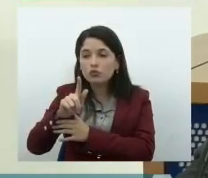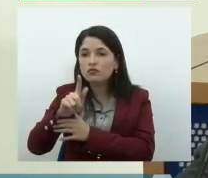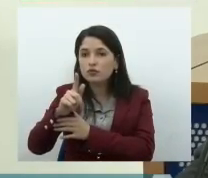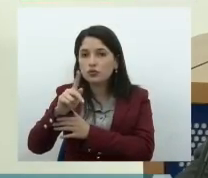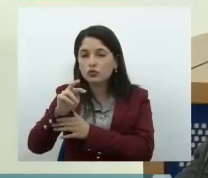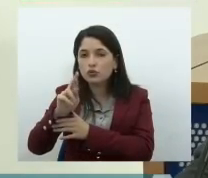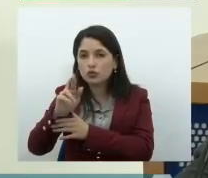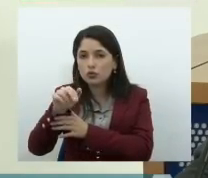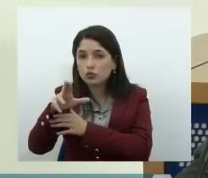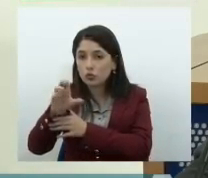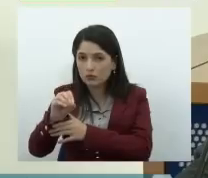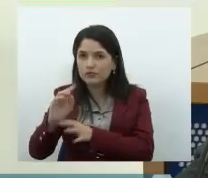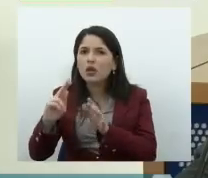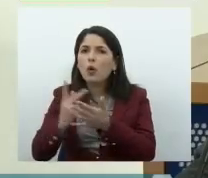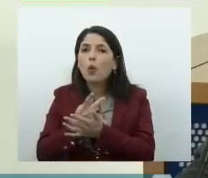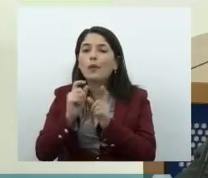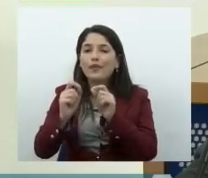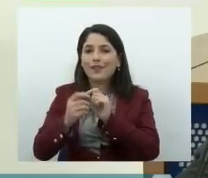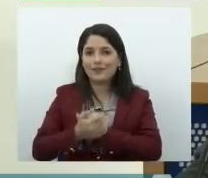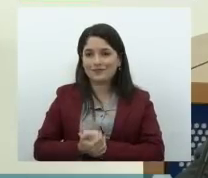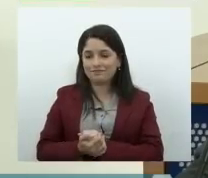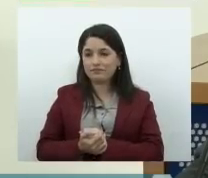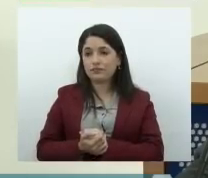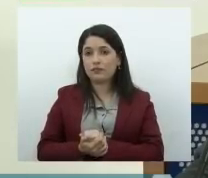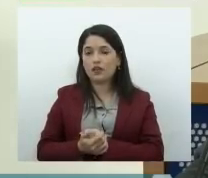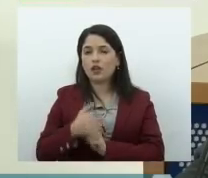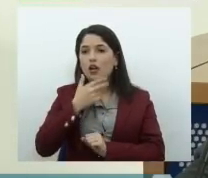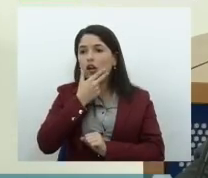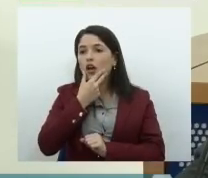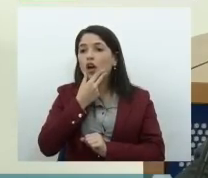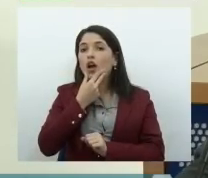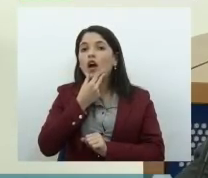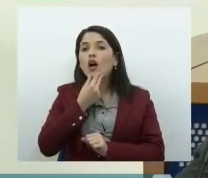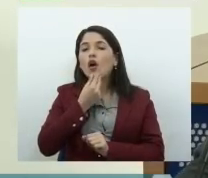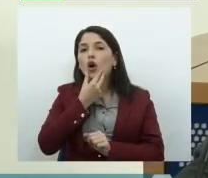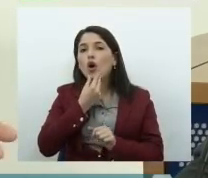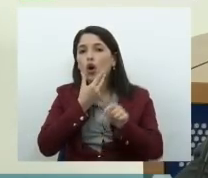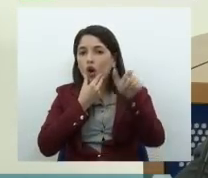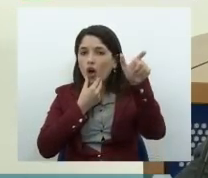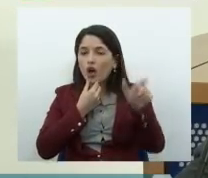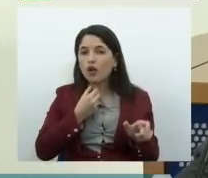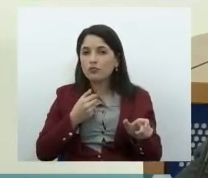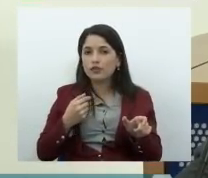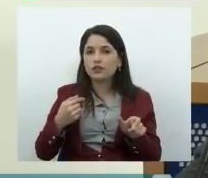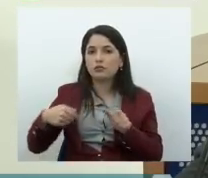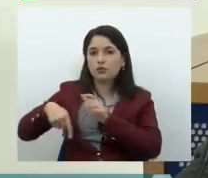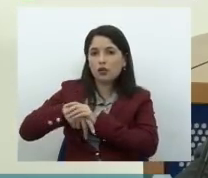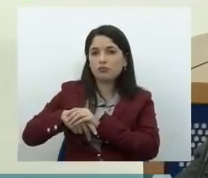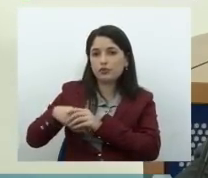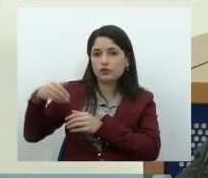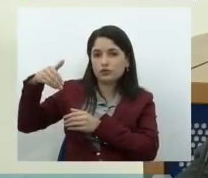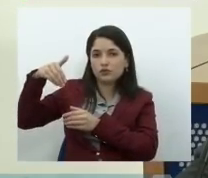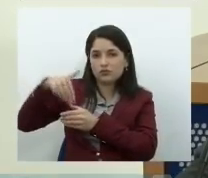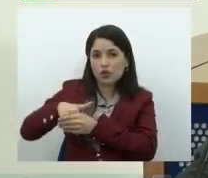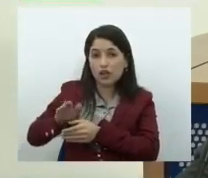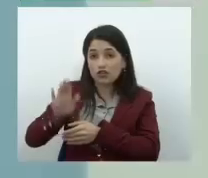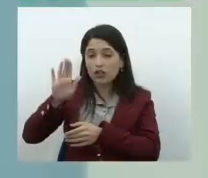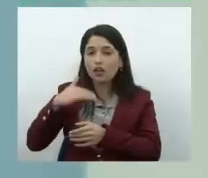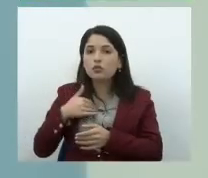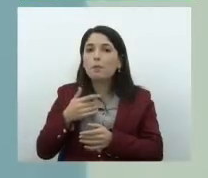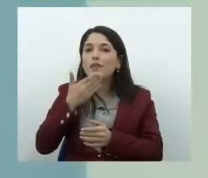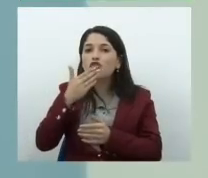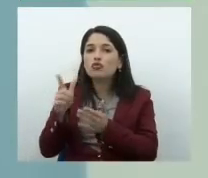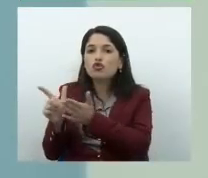acompanhou, amando de um candidato à prefeitura de Guarulhos. Então, acredito que isso não é política nova. Muito obrigado, candidato.